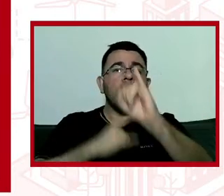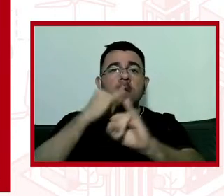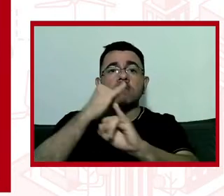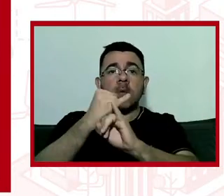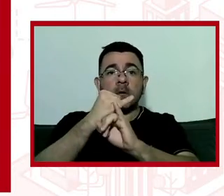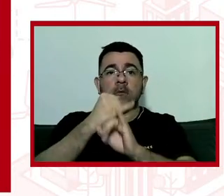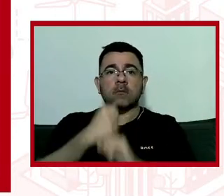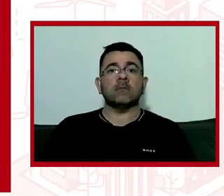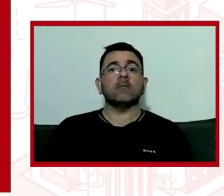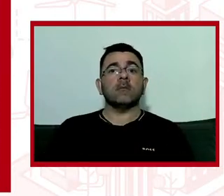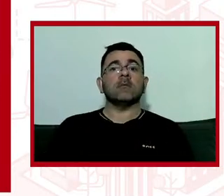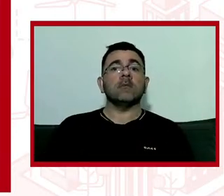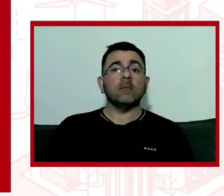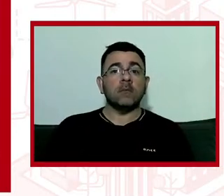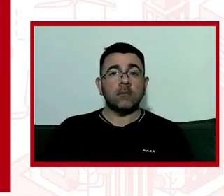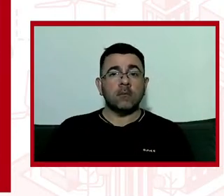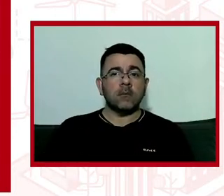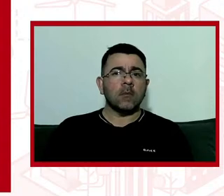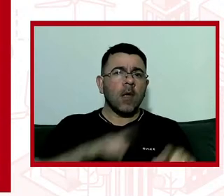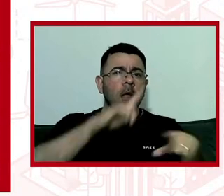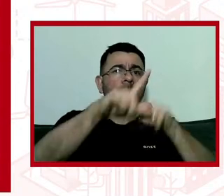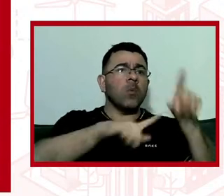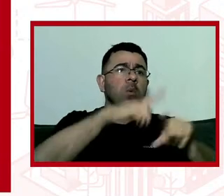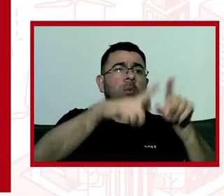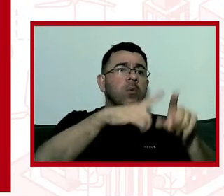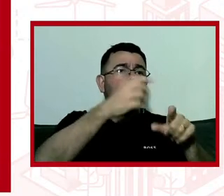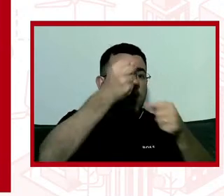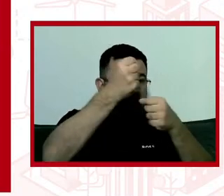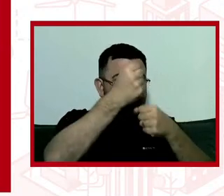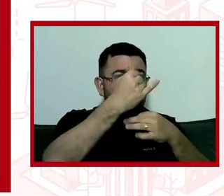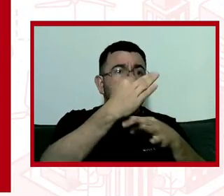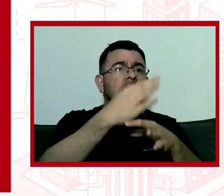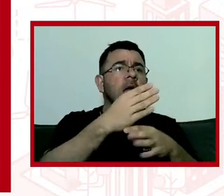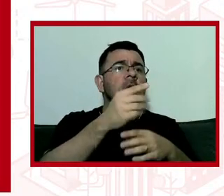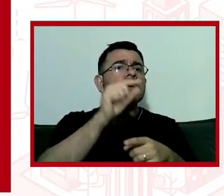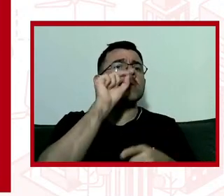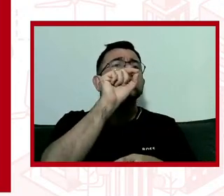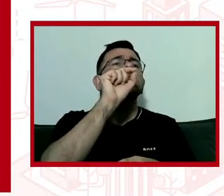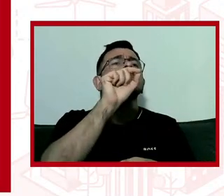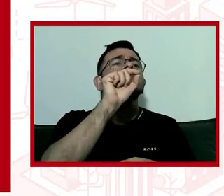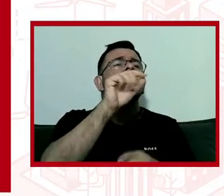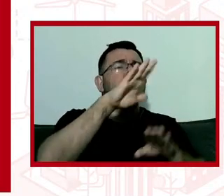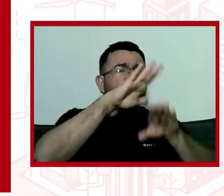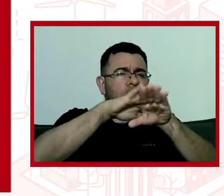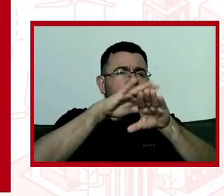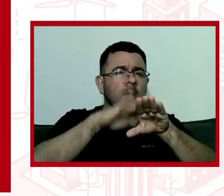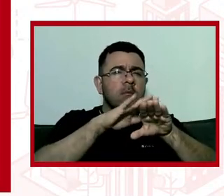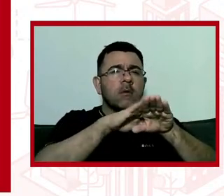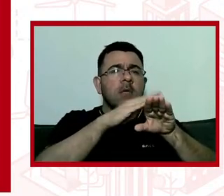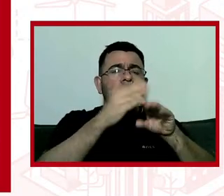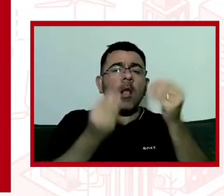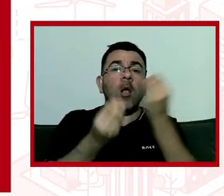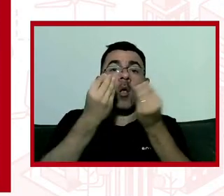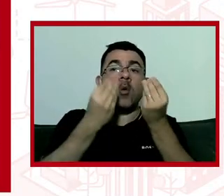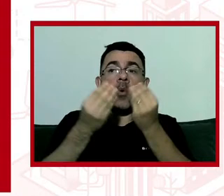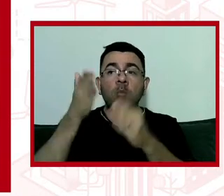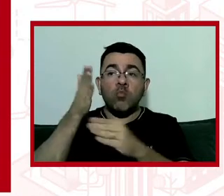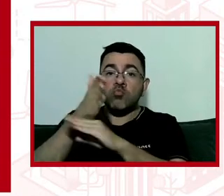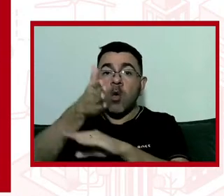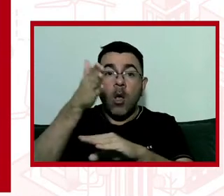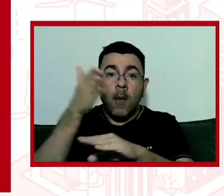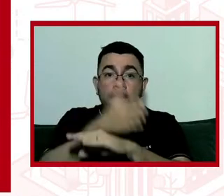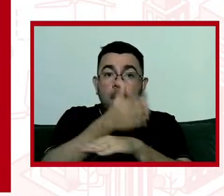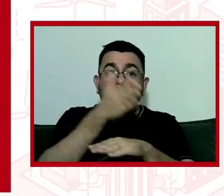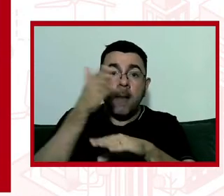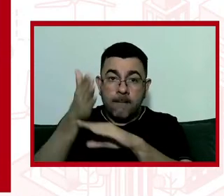digitalizados com uma orientação plena do que é que pode ser de como você acessa aquele serviço de forma física tudo com ficha